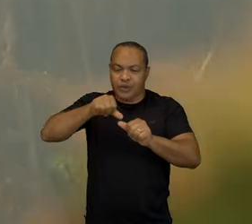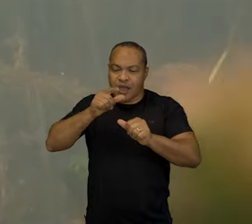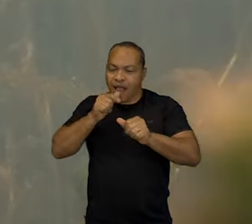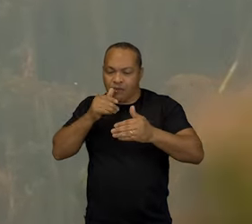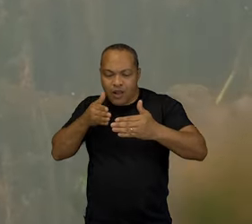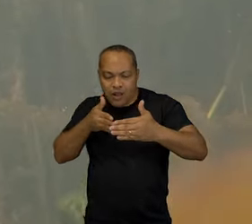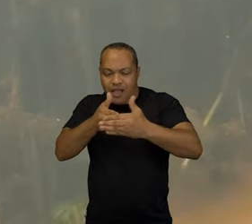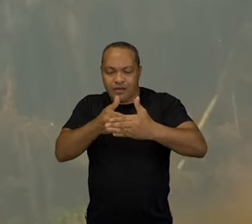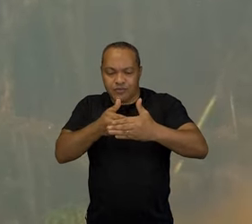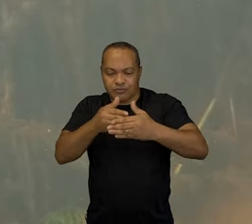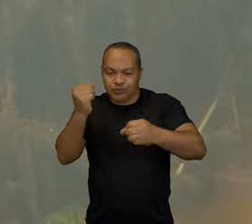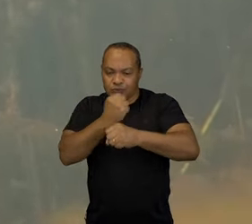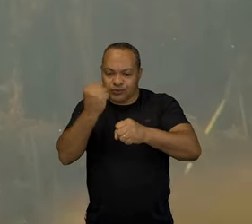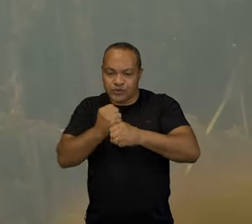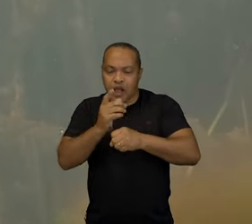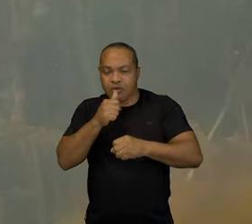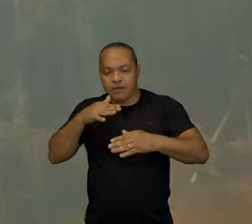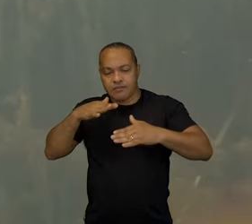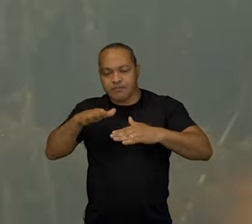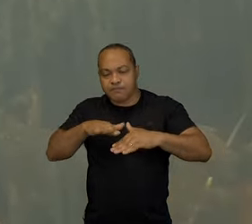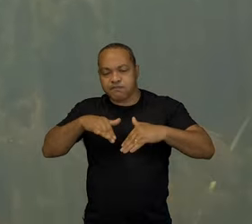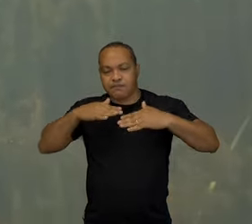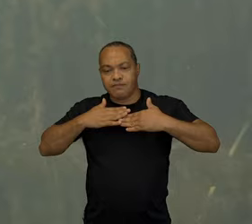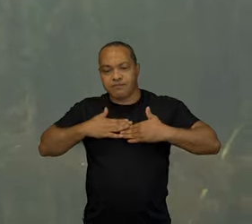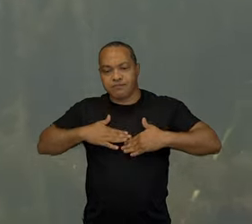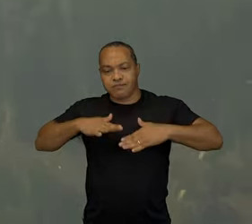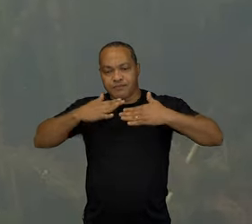em lagos artificiais de água lenta.